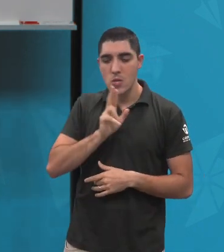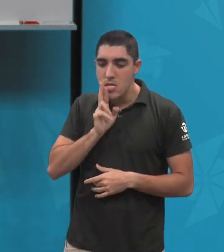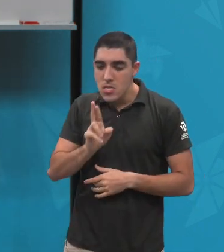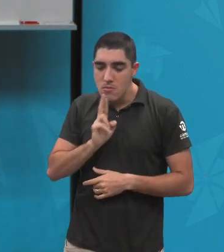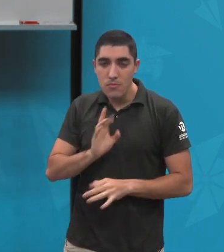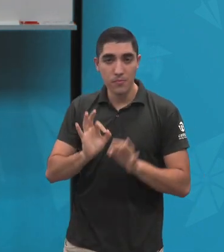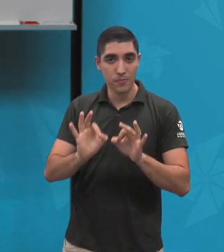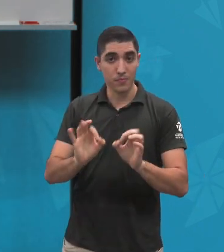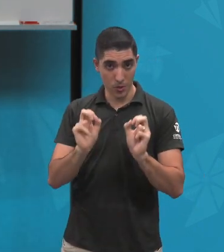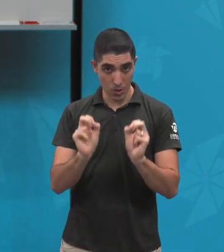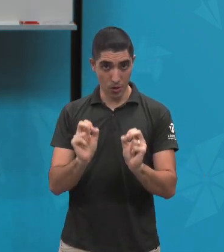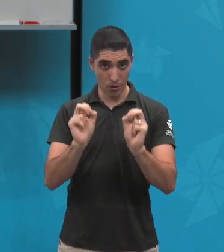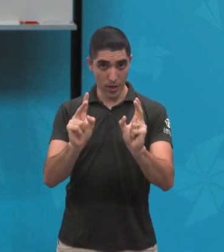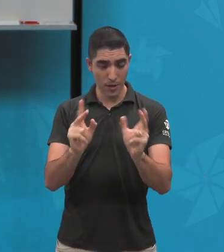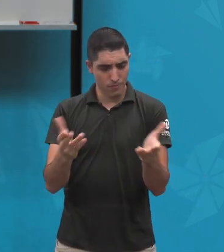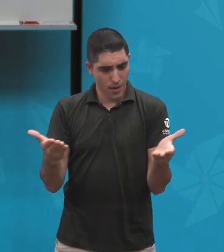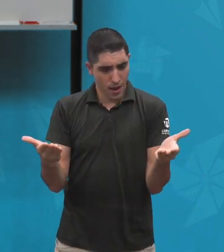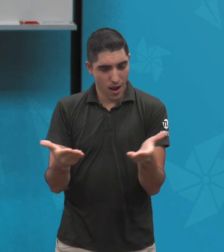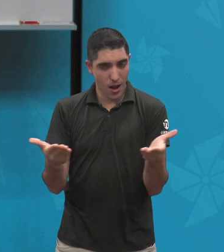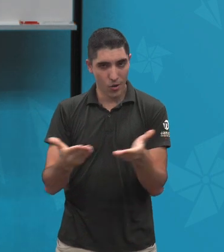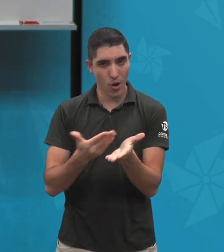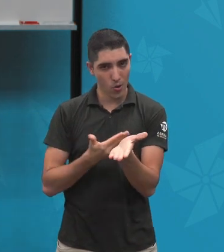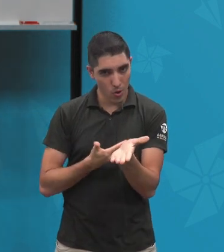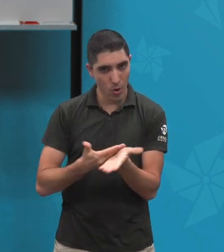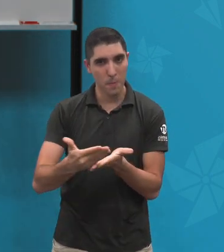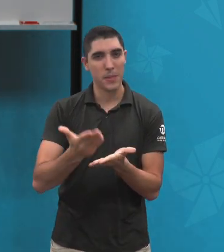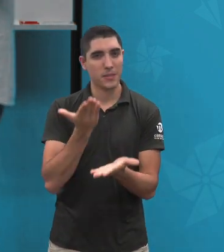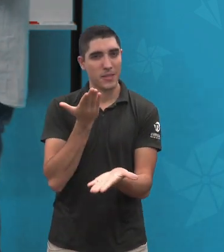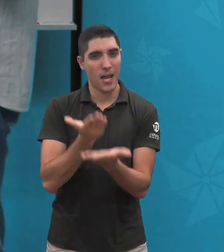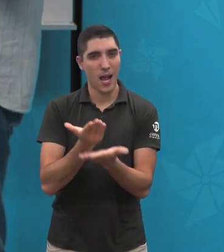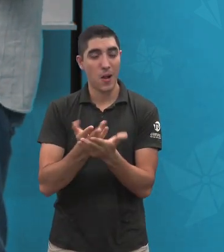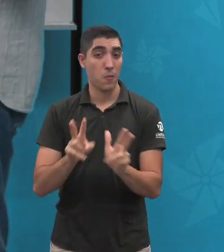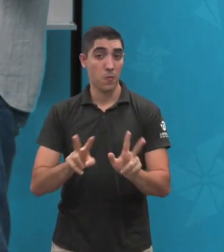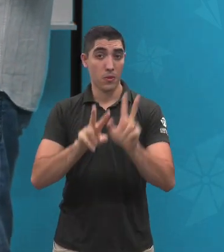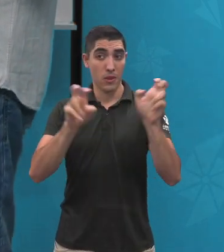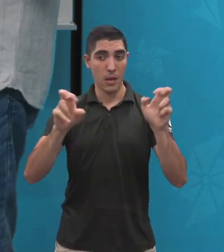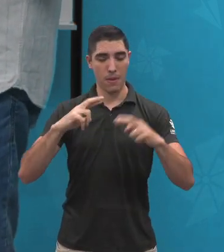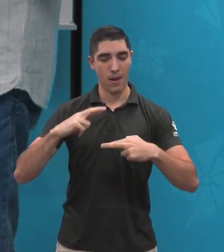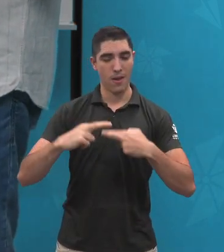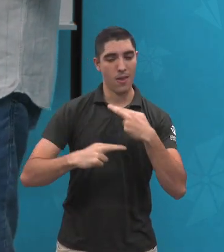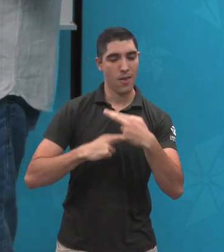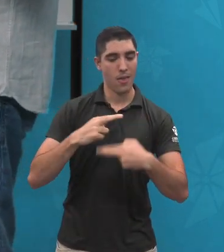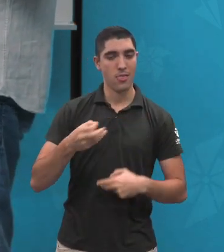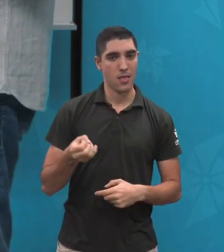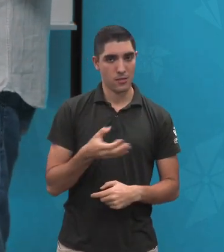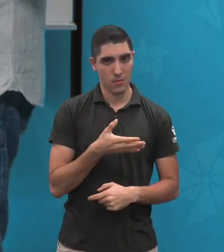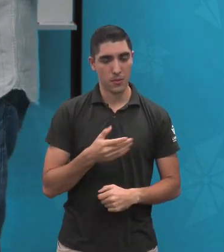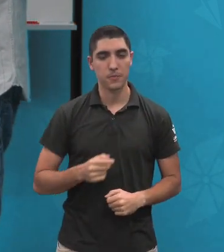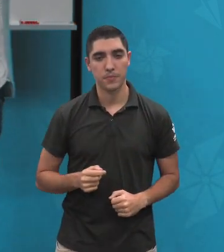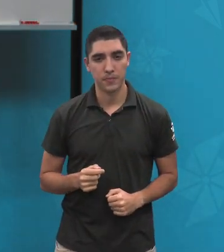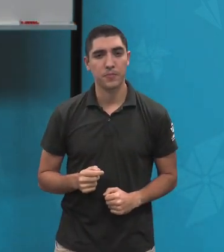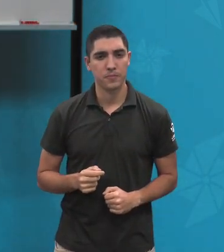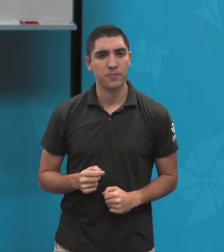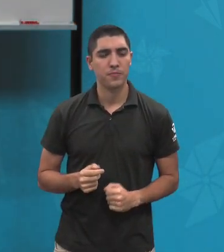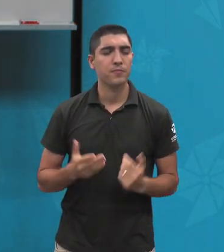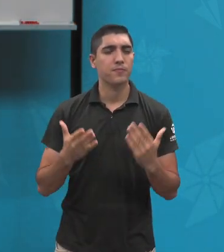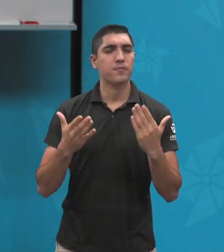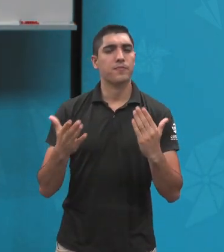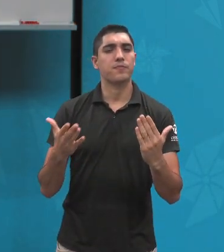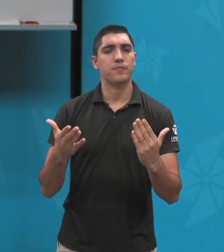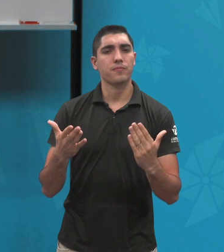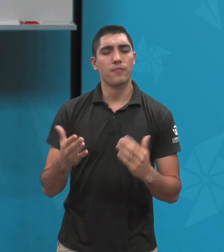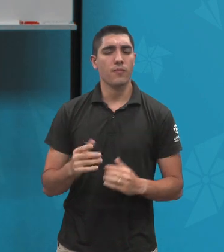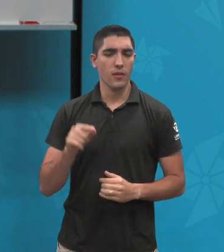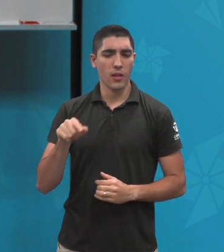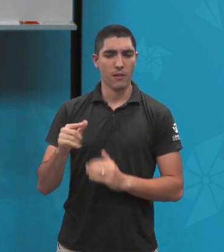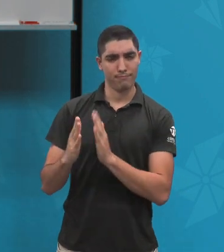Então, venham comigo nesse nosso encontro sobre o Renascimento. Sempre que a gente fala